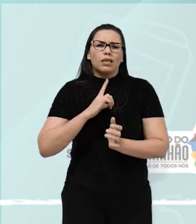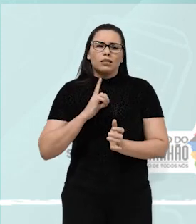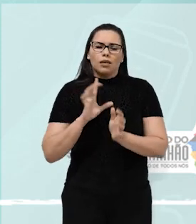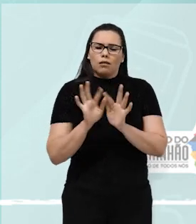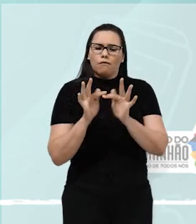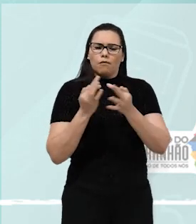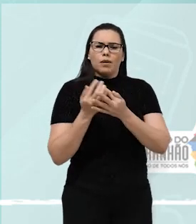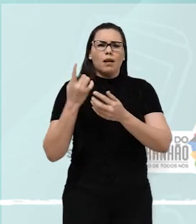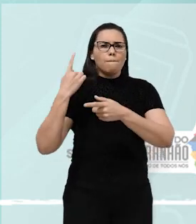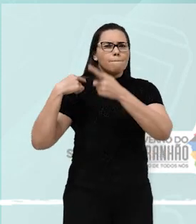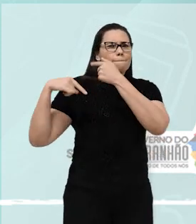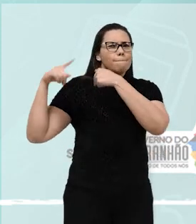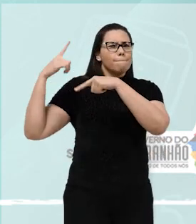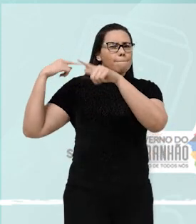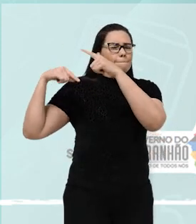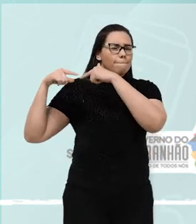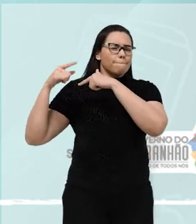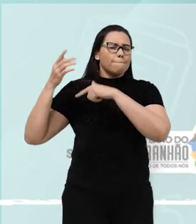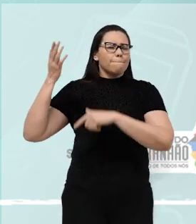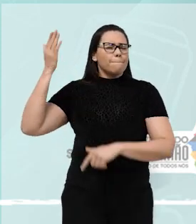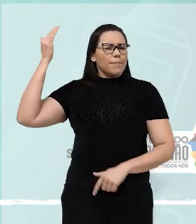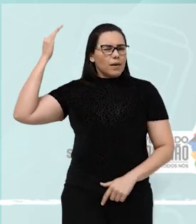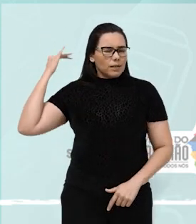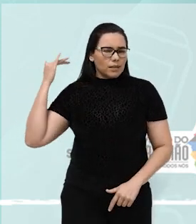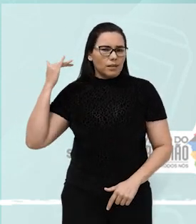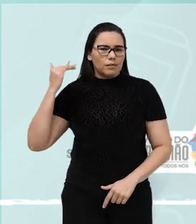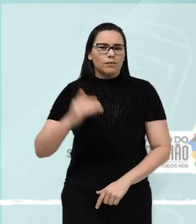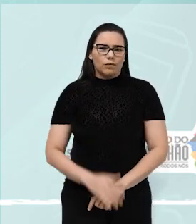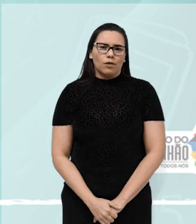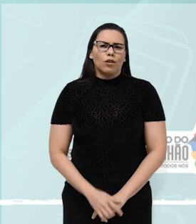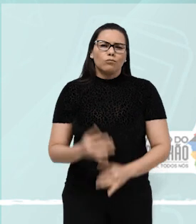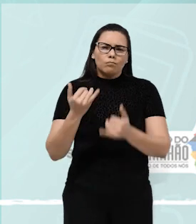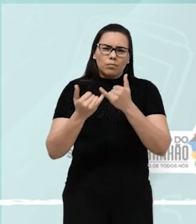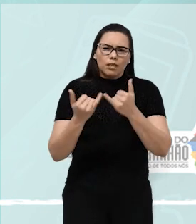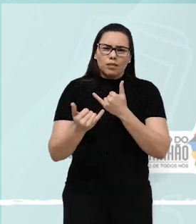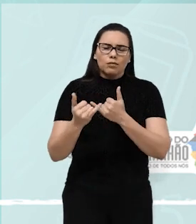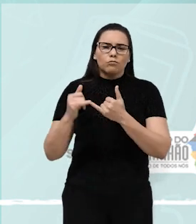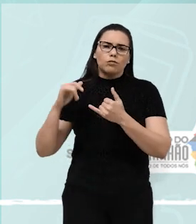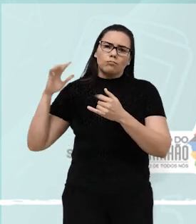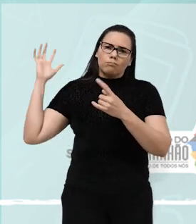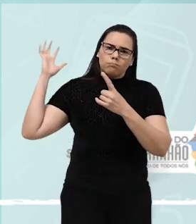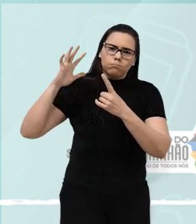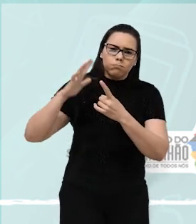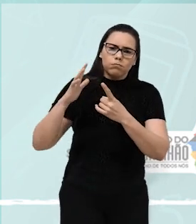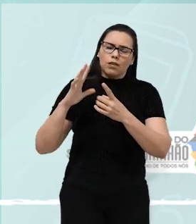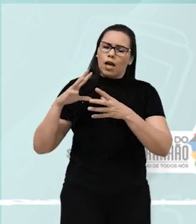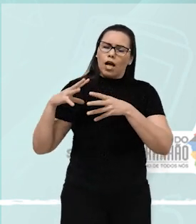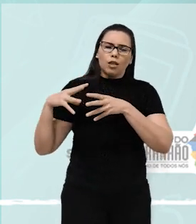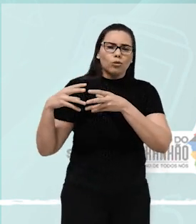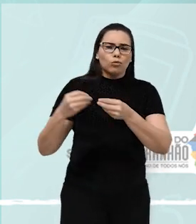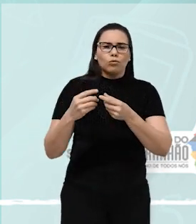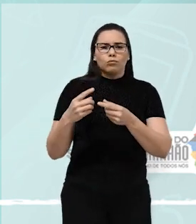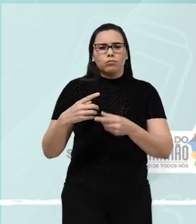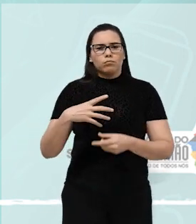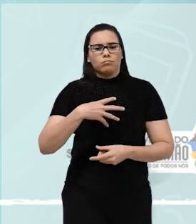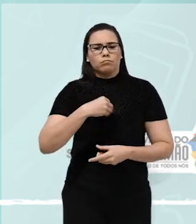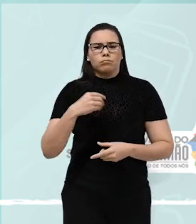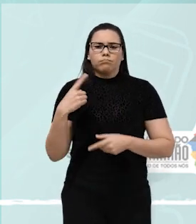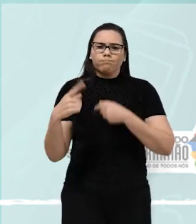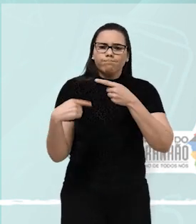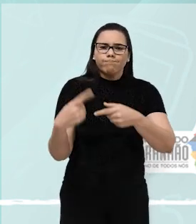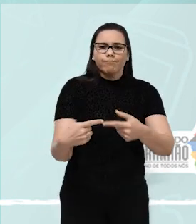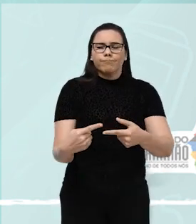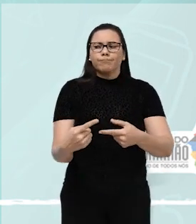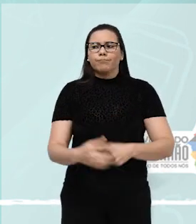ancestral comum mais recente a todos os descendentes. Por exemplo, eu tenho aqui uma árvore